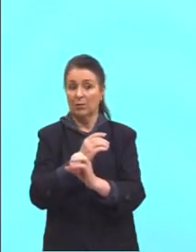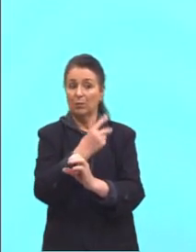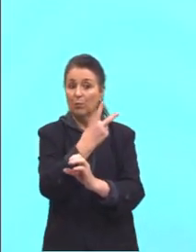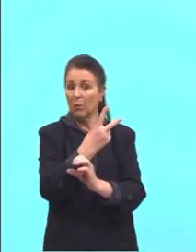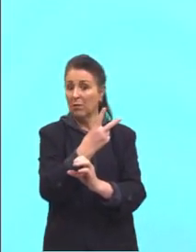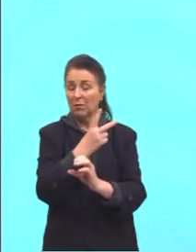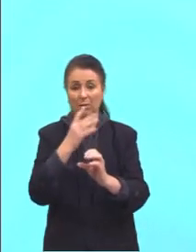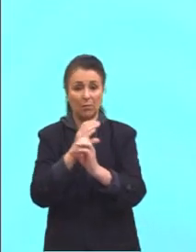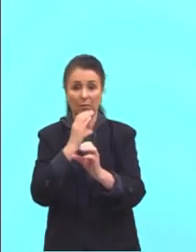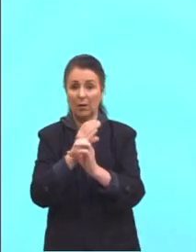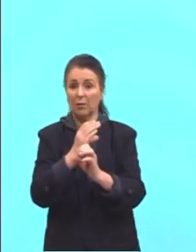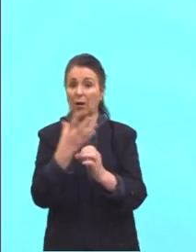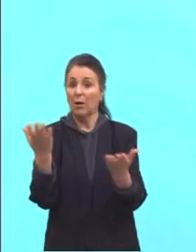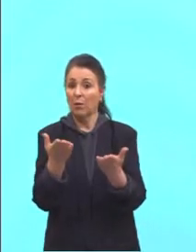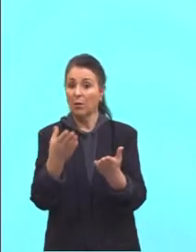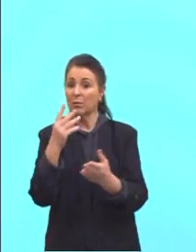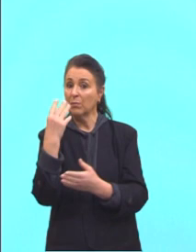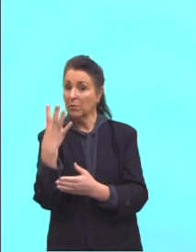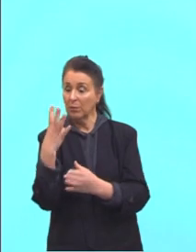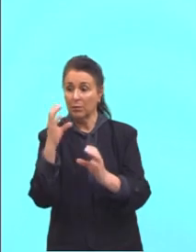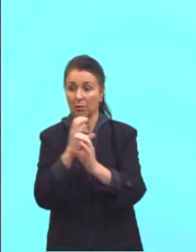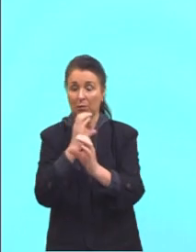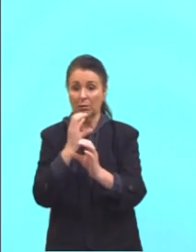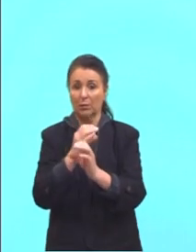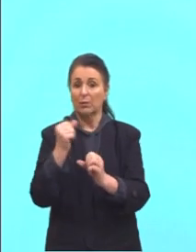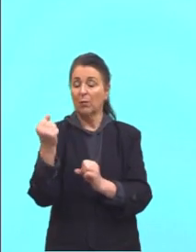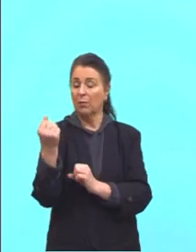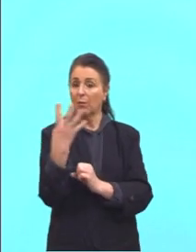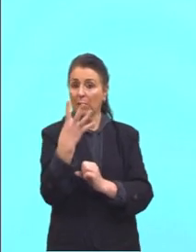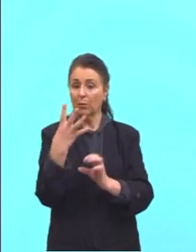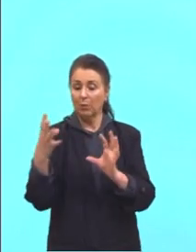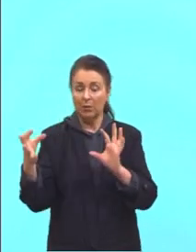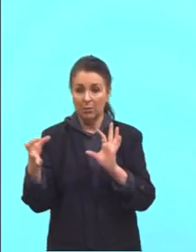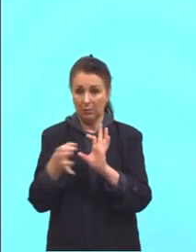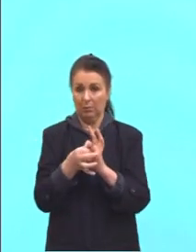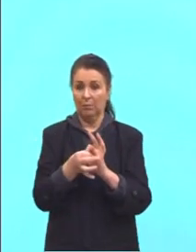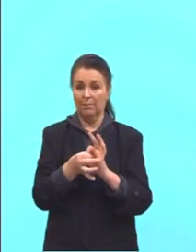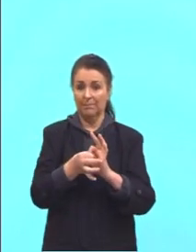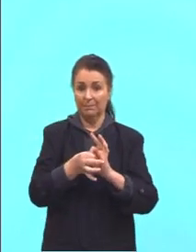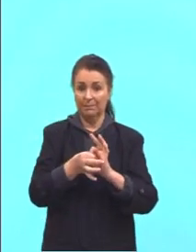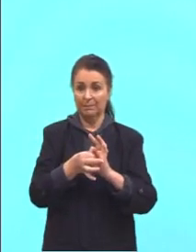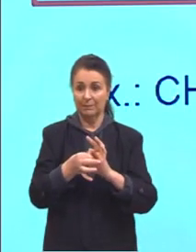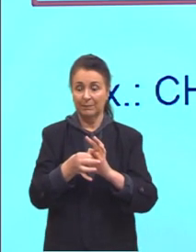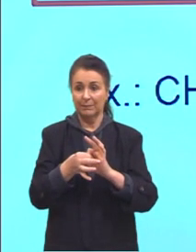aí sim entra capacidade de formar essas quatro ligações